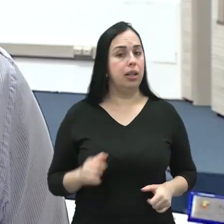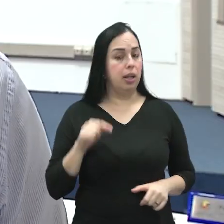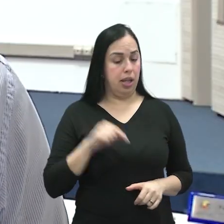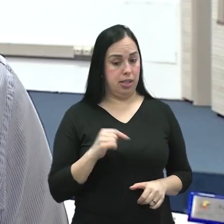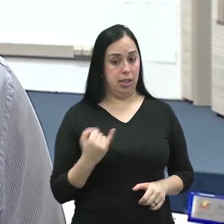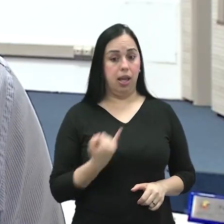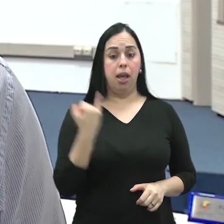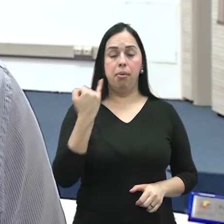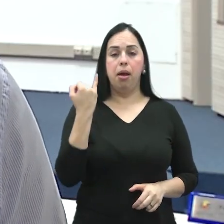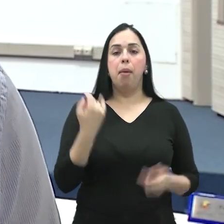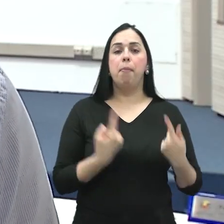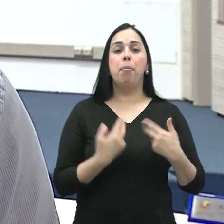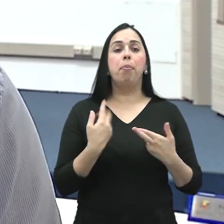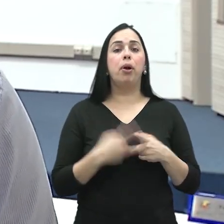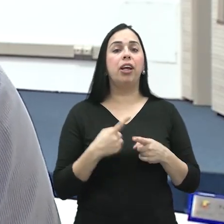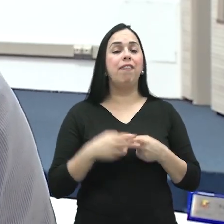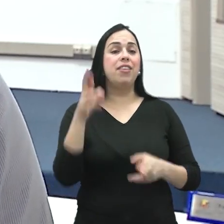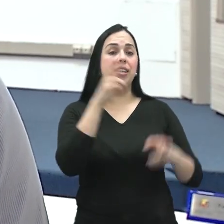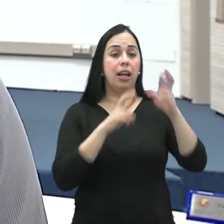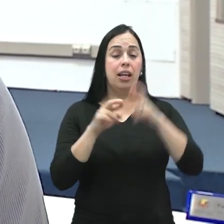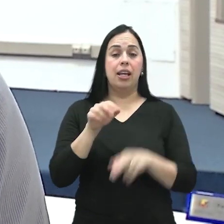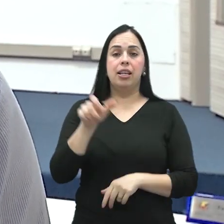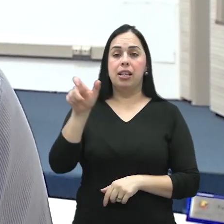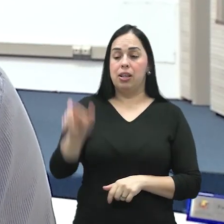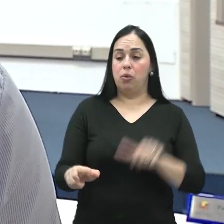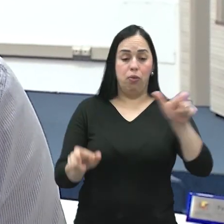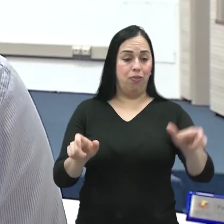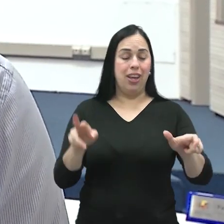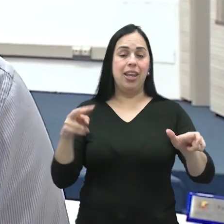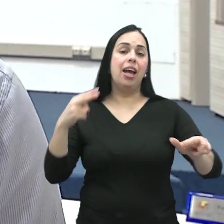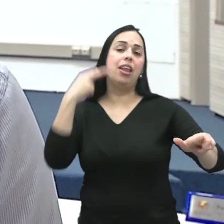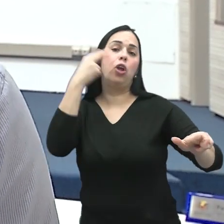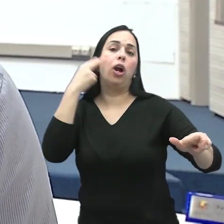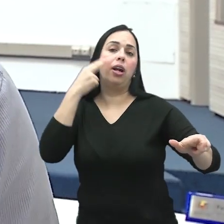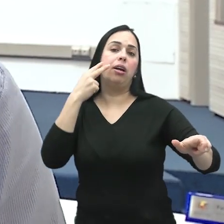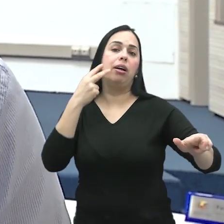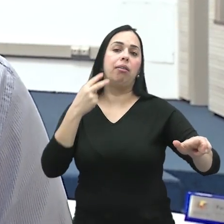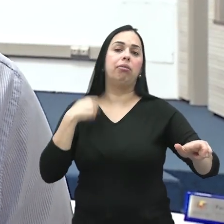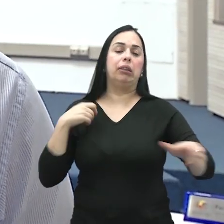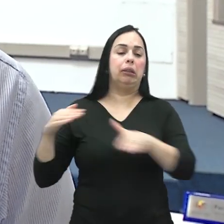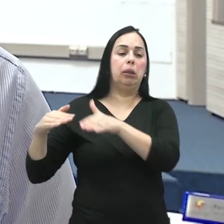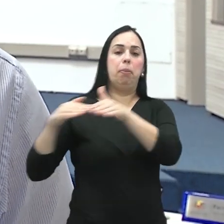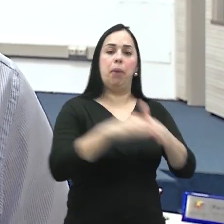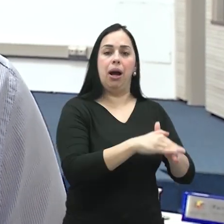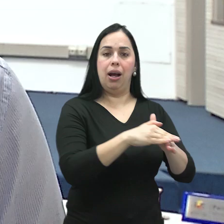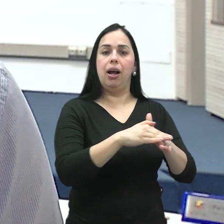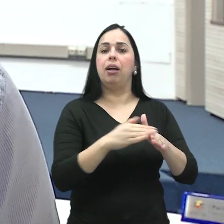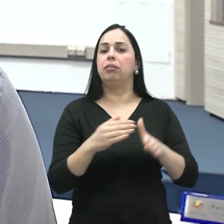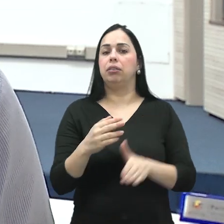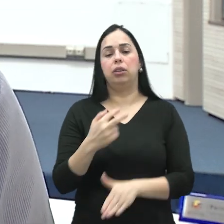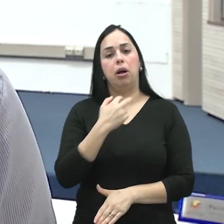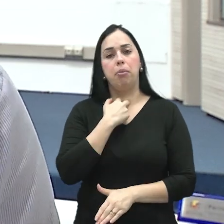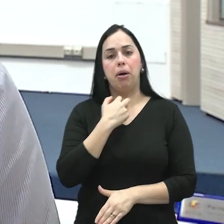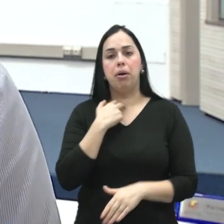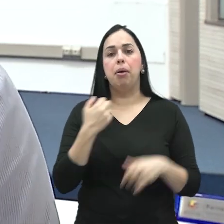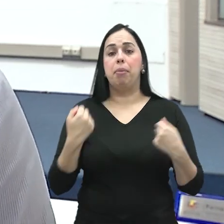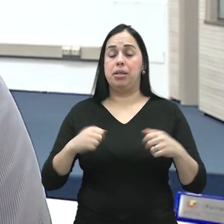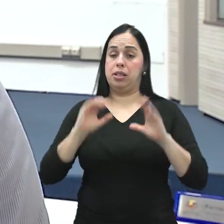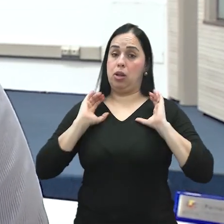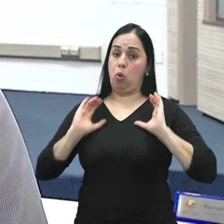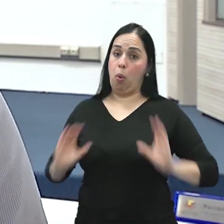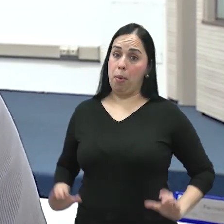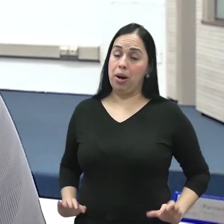Municipal. É de suma importância, porque se tem alguma coisa que o vereador não pode, é faltar com decoro parlamentar. Nós temos